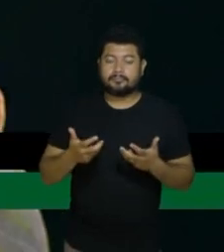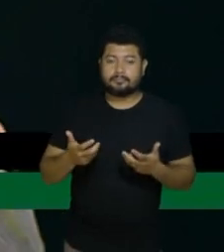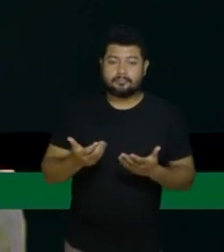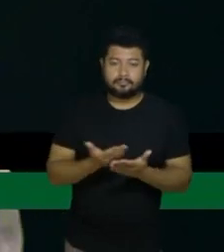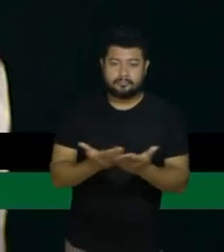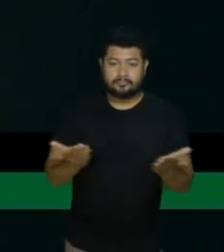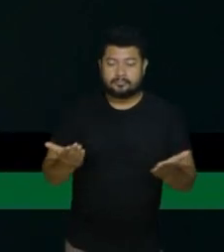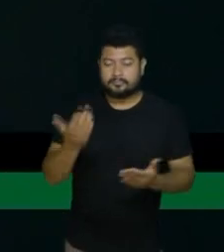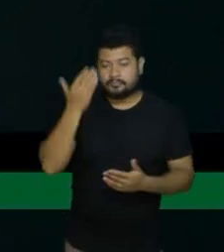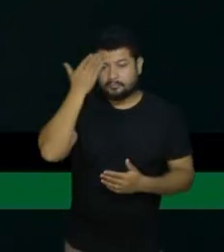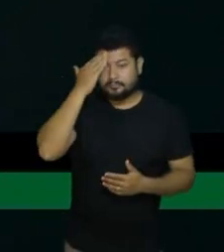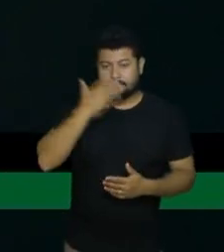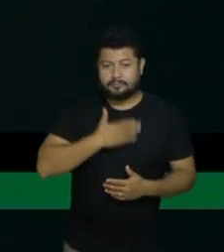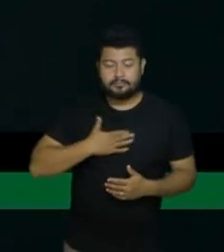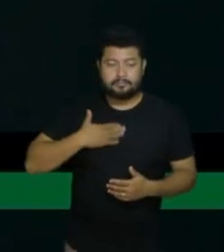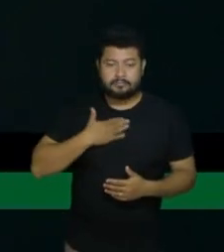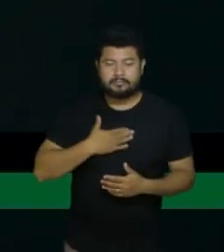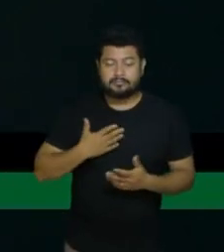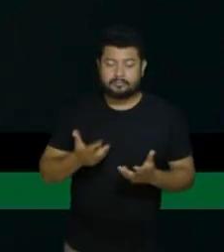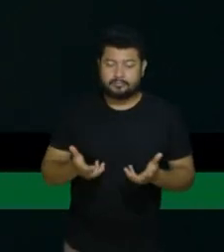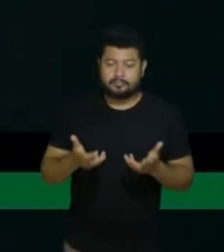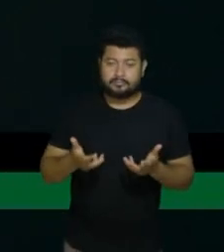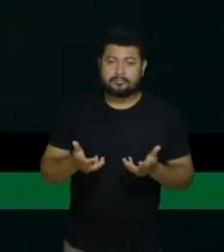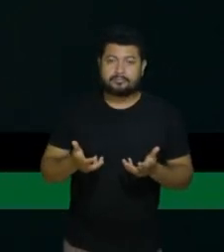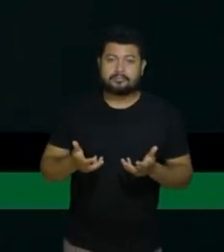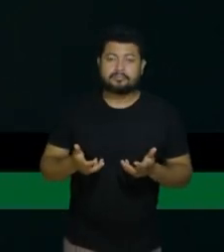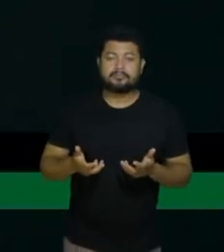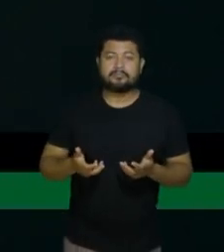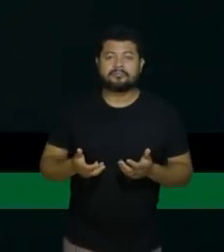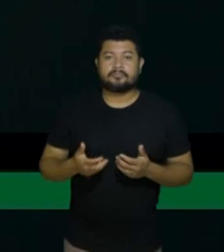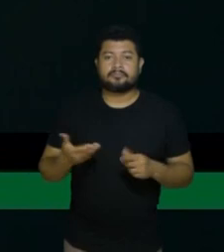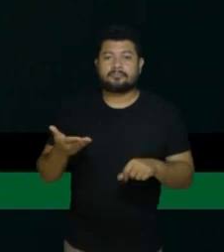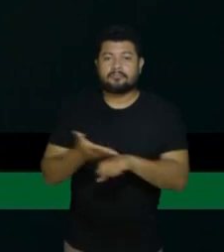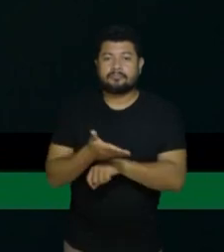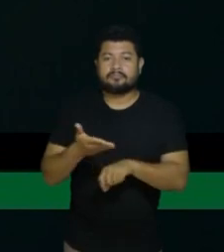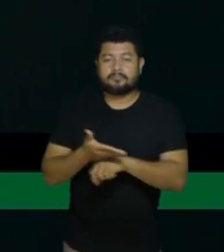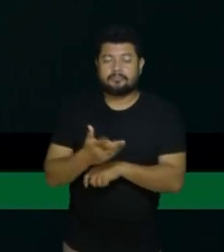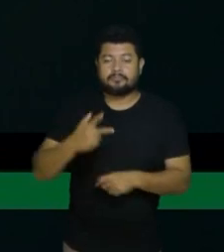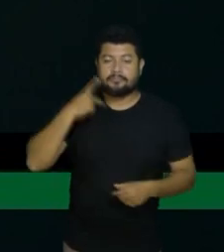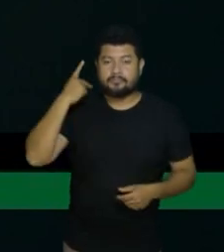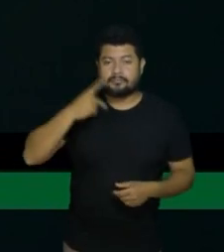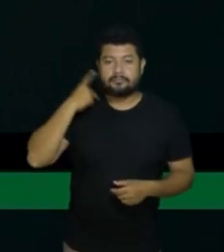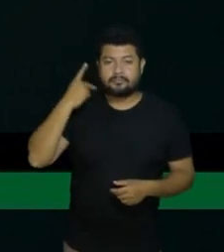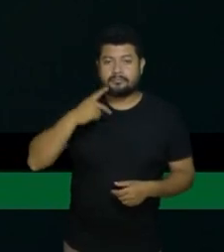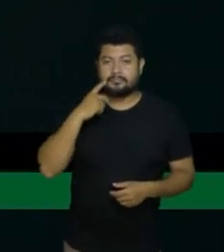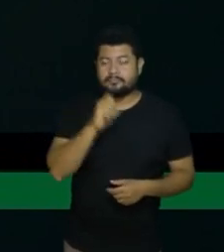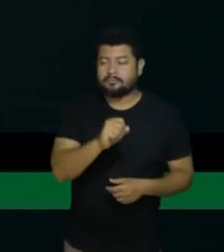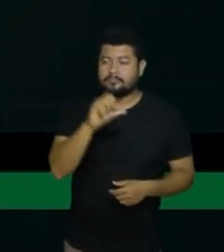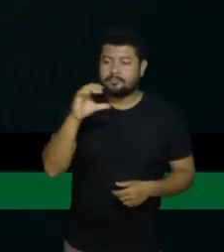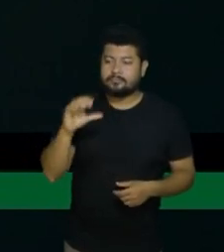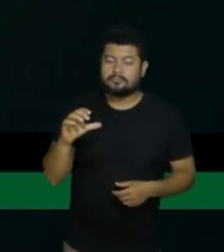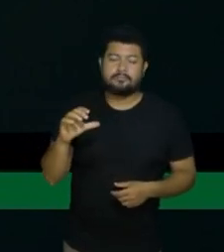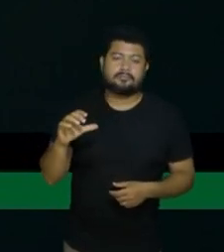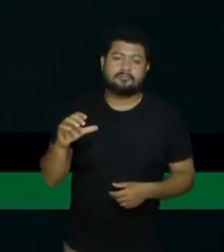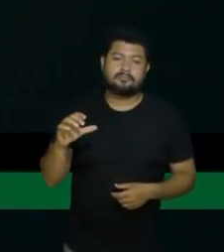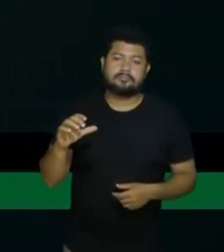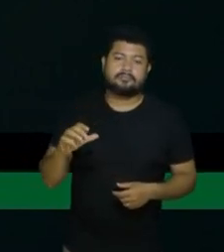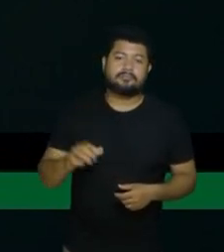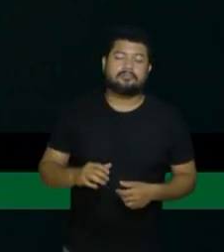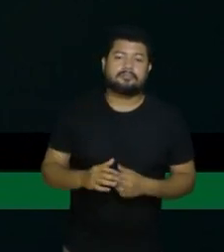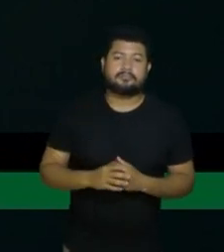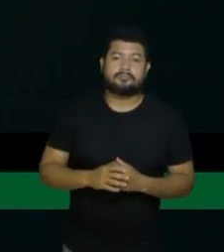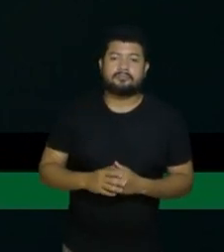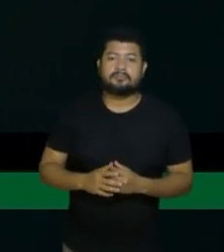e ao mesmo tempo também a participação do Parlamento Catarinense para que a gente pudesse